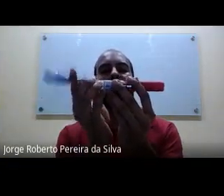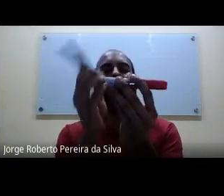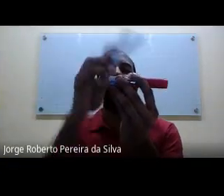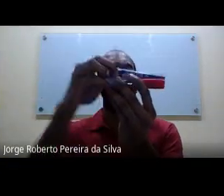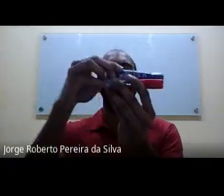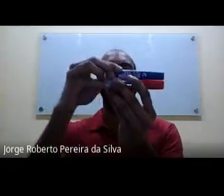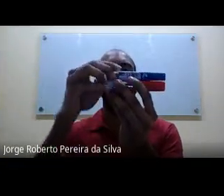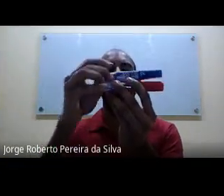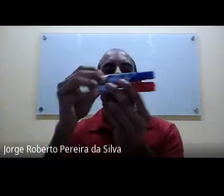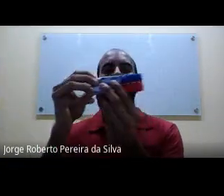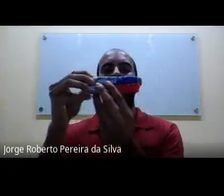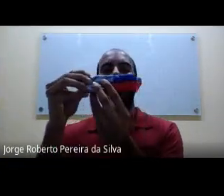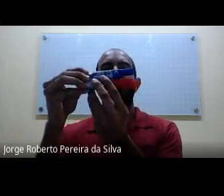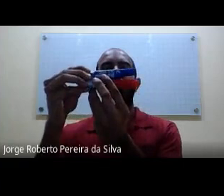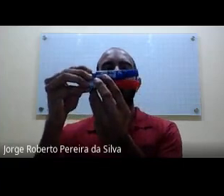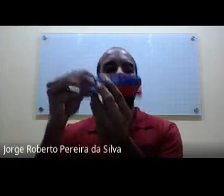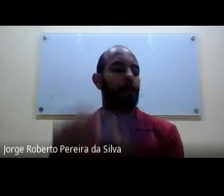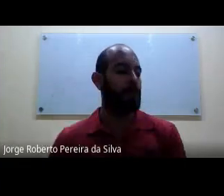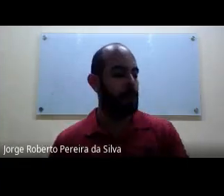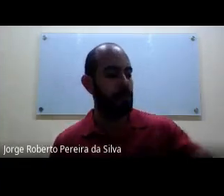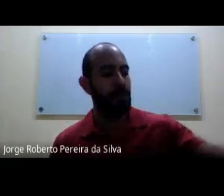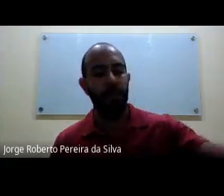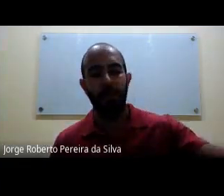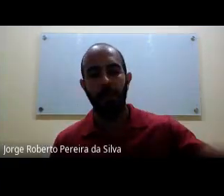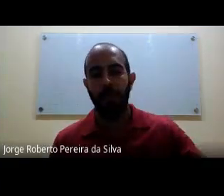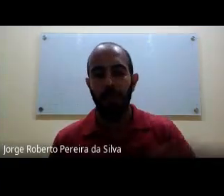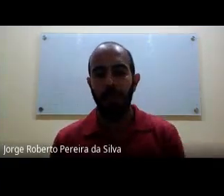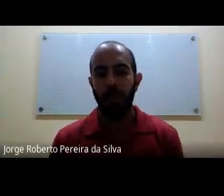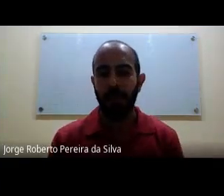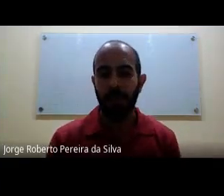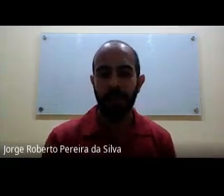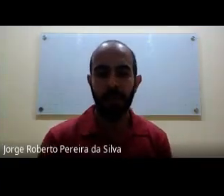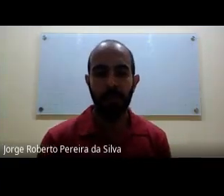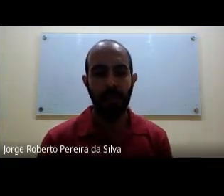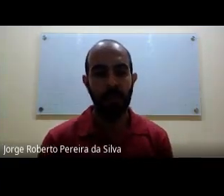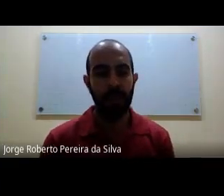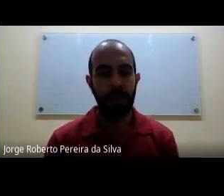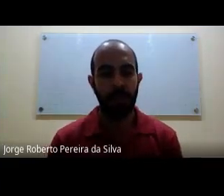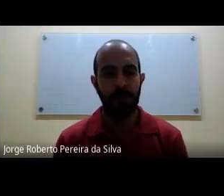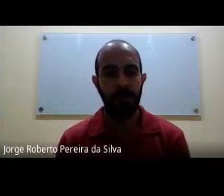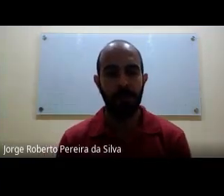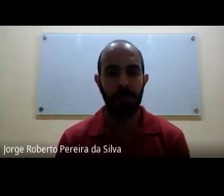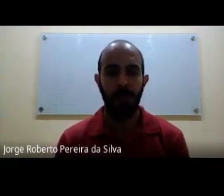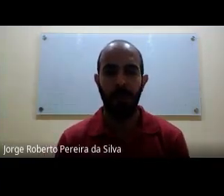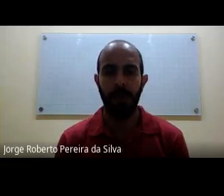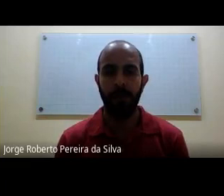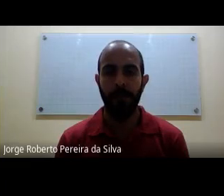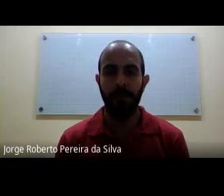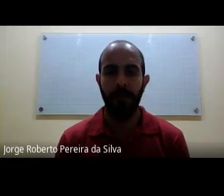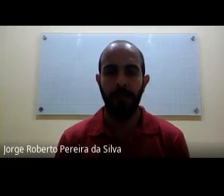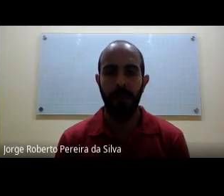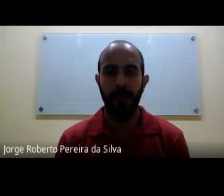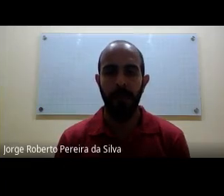girar a sua espira de tal modo que agora os dois vão estar apontando na mesma direção e mesmo sentido.